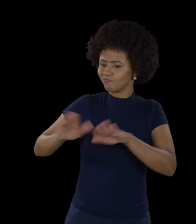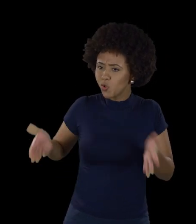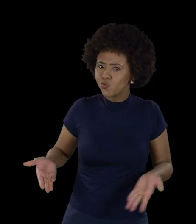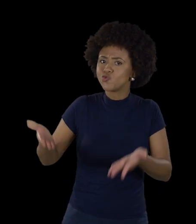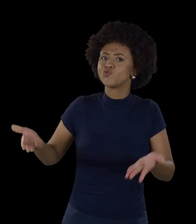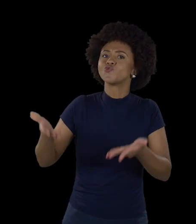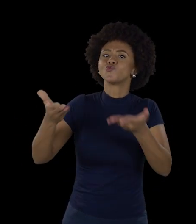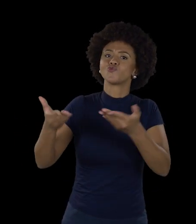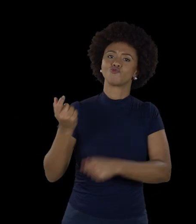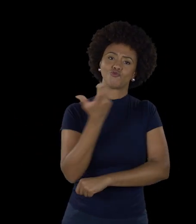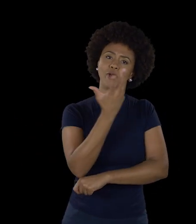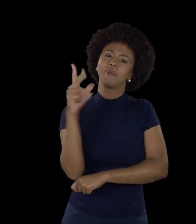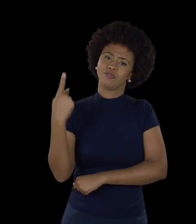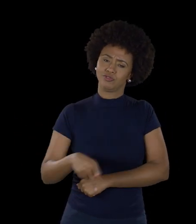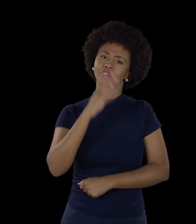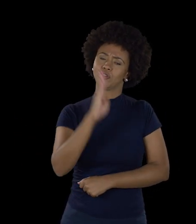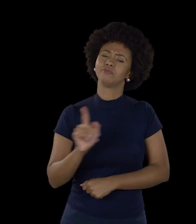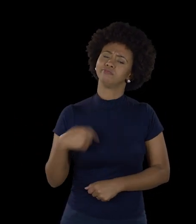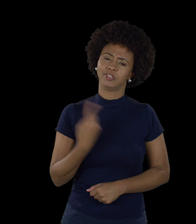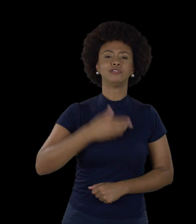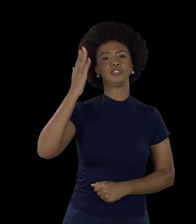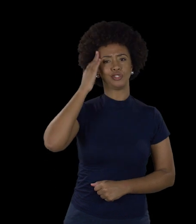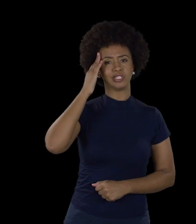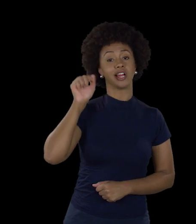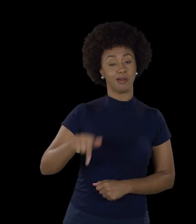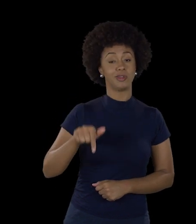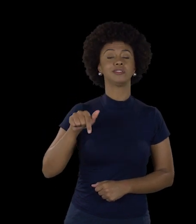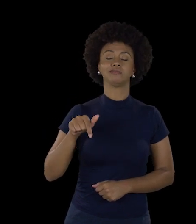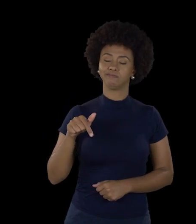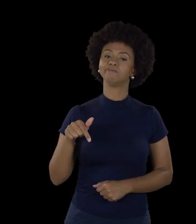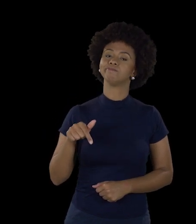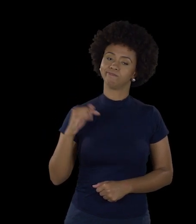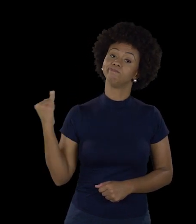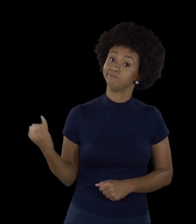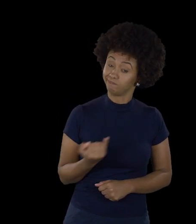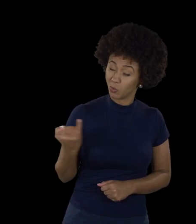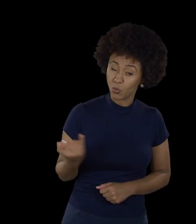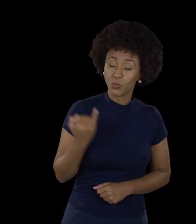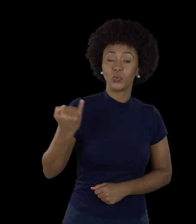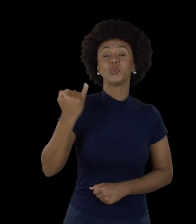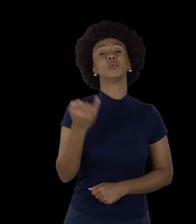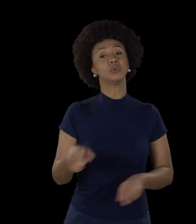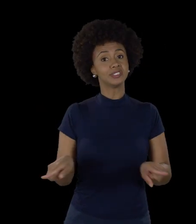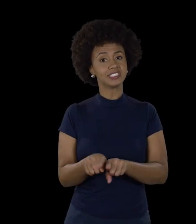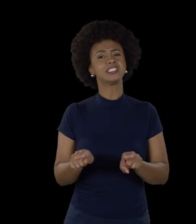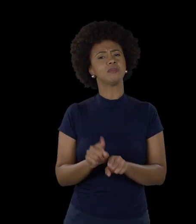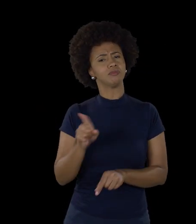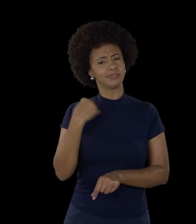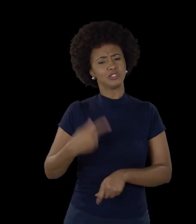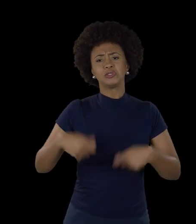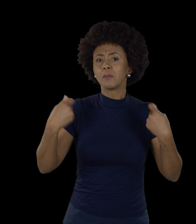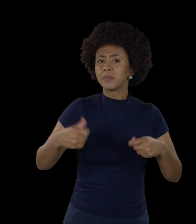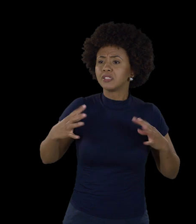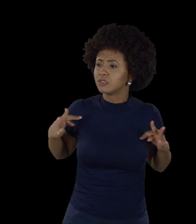nosso país, que a gente sabe que é algo fundamental e que todos precisam ter uma atenção redobrada